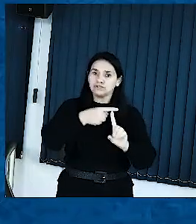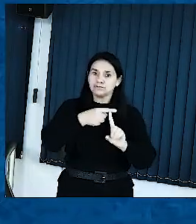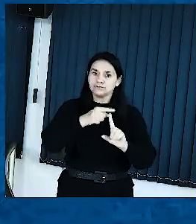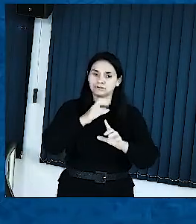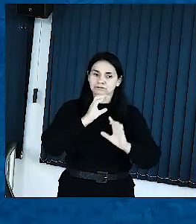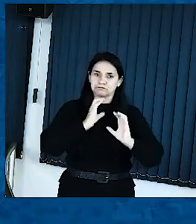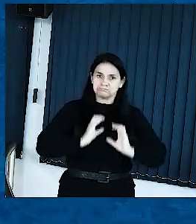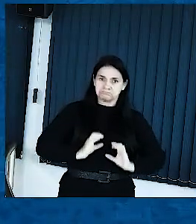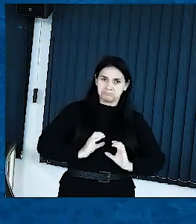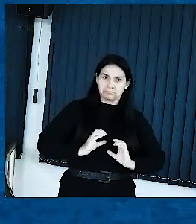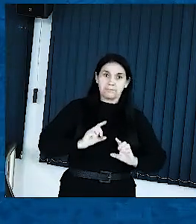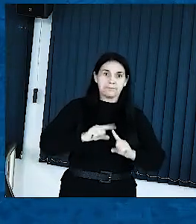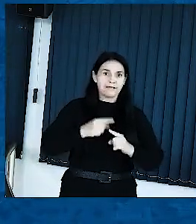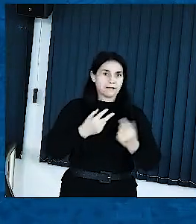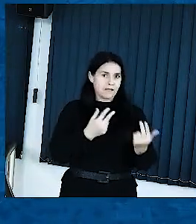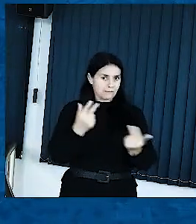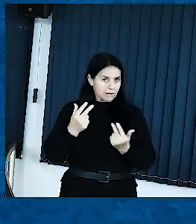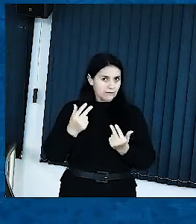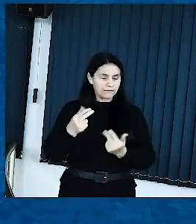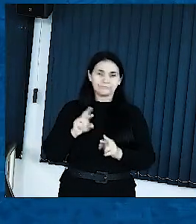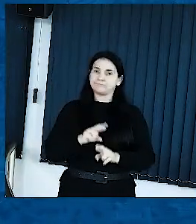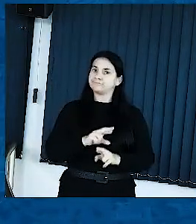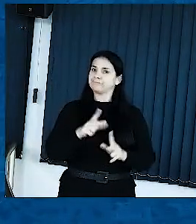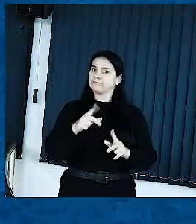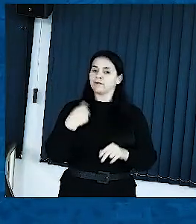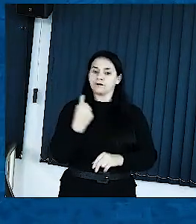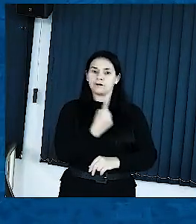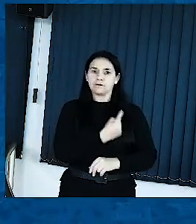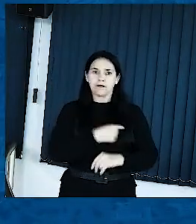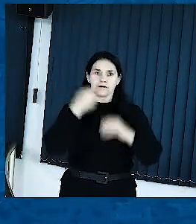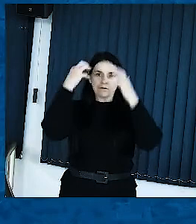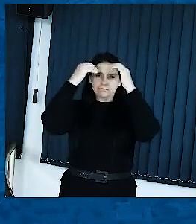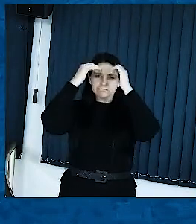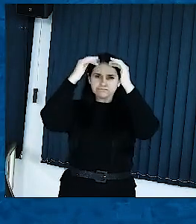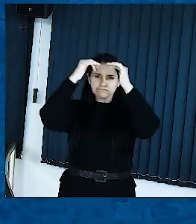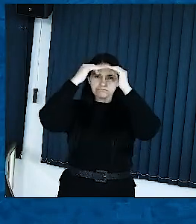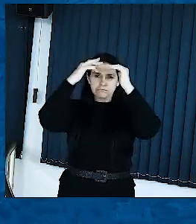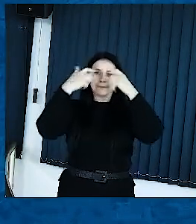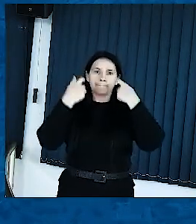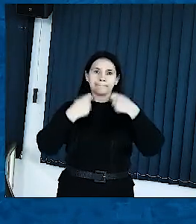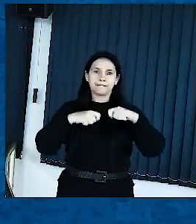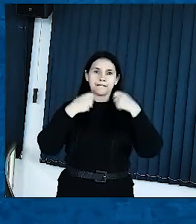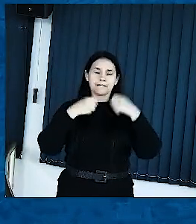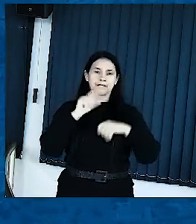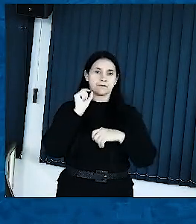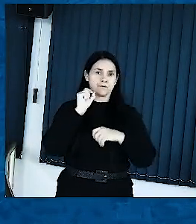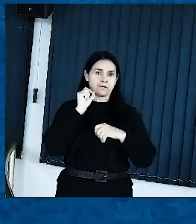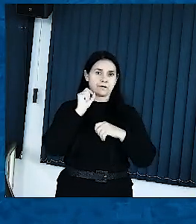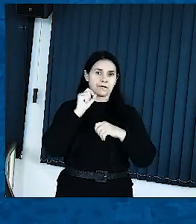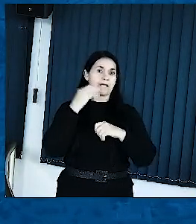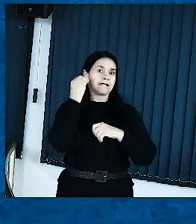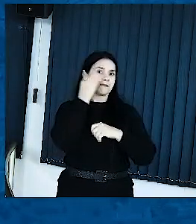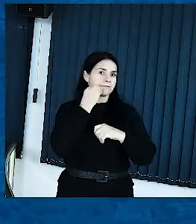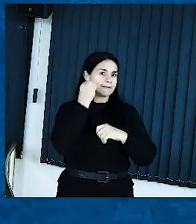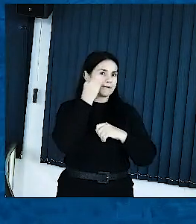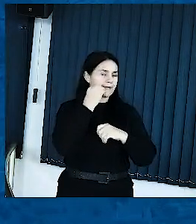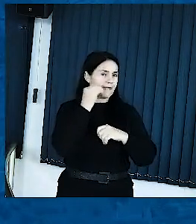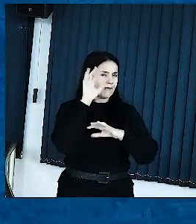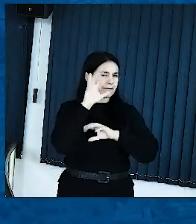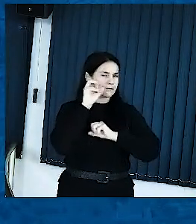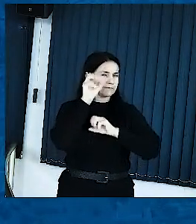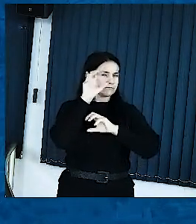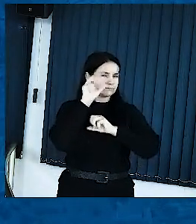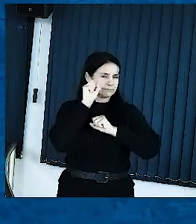mas não é a mesma coisa. O nosso cérebro, ele precisa de experiências, ele